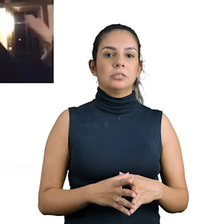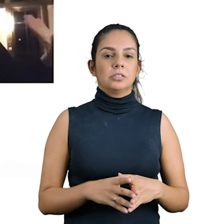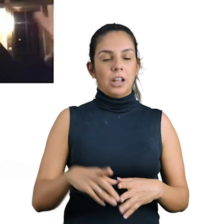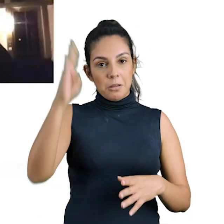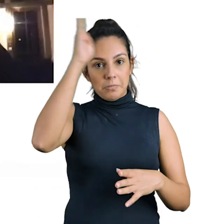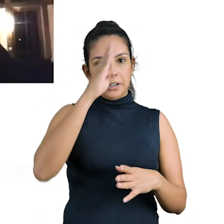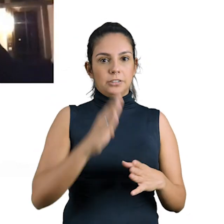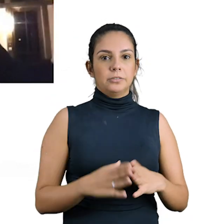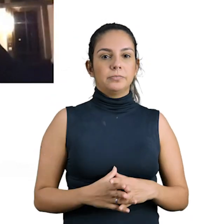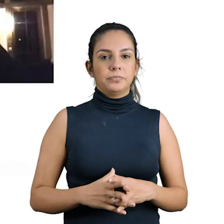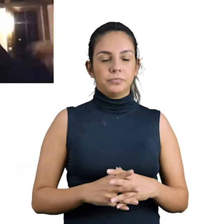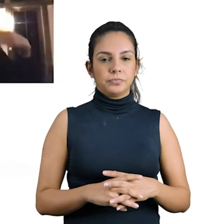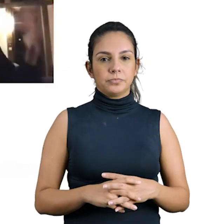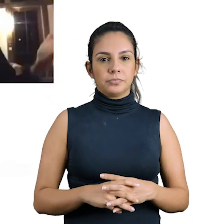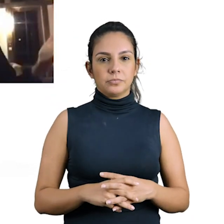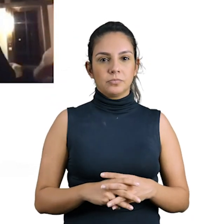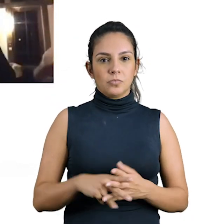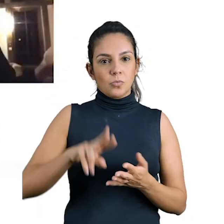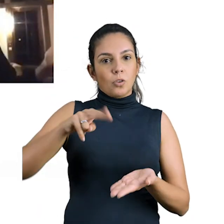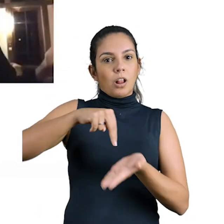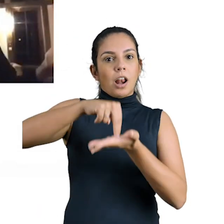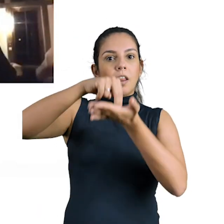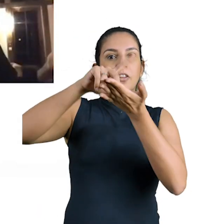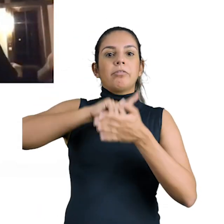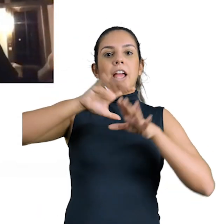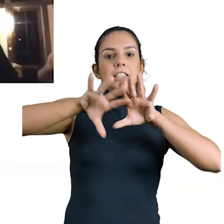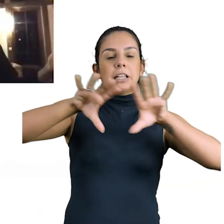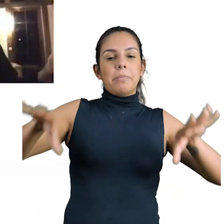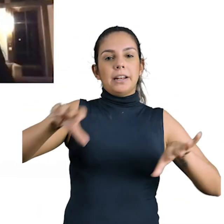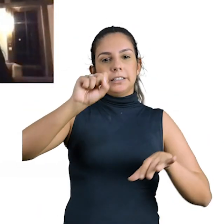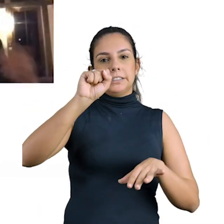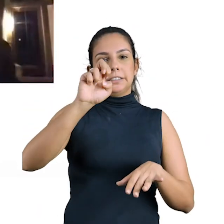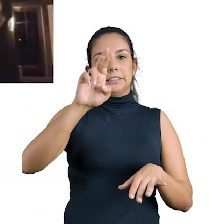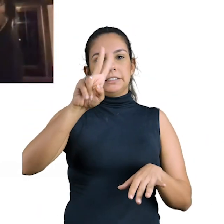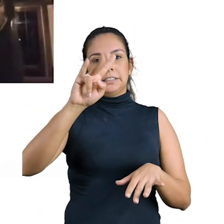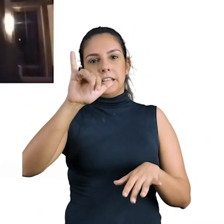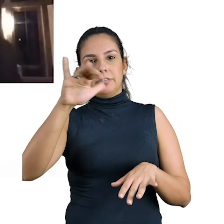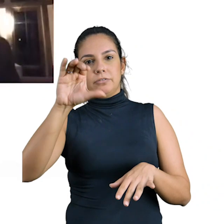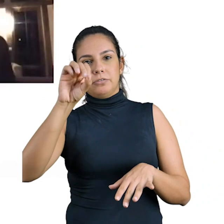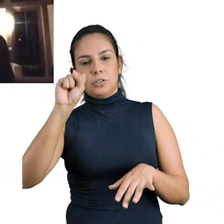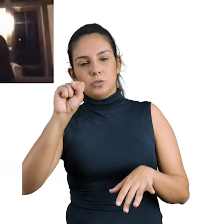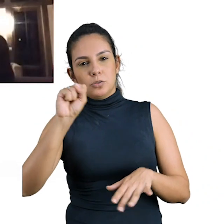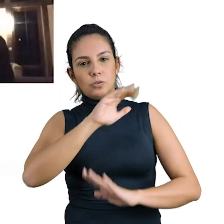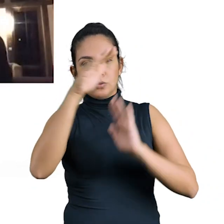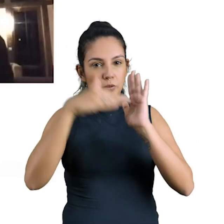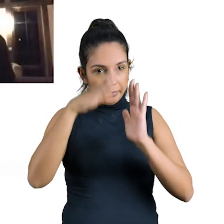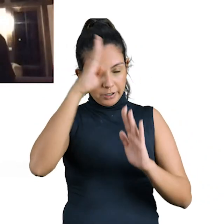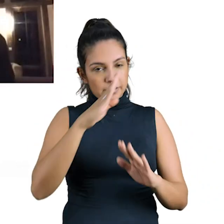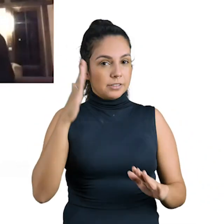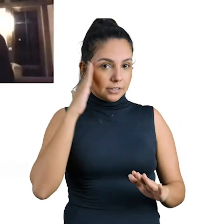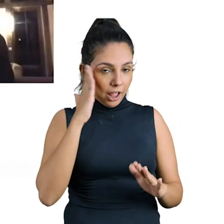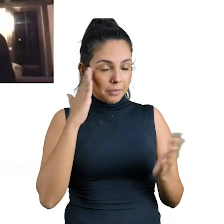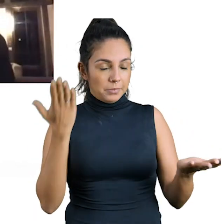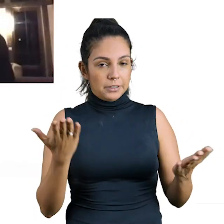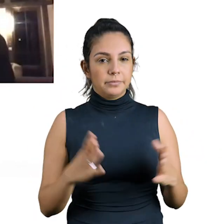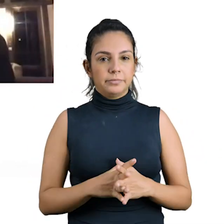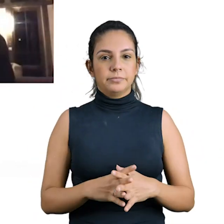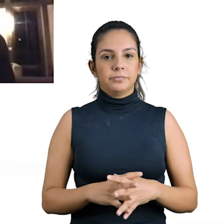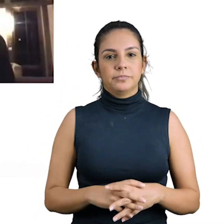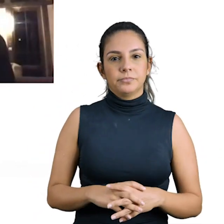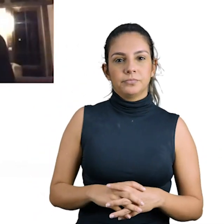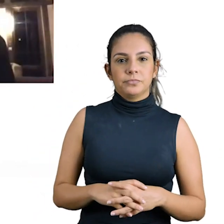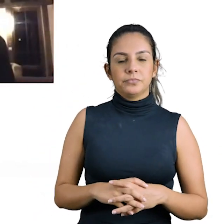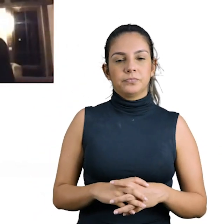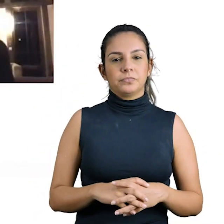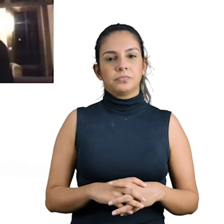estrutural no Brasil. Ou então o elevador de serviço, Isso que eu ia os dizer. estrangeiros não sabem, mas que todo brasileiro sabe o que é, Claro. não é